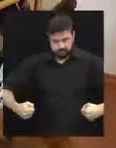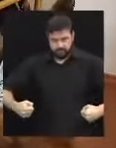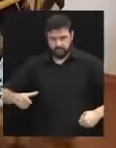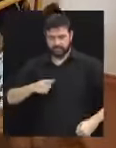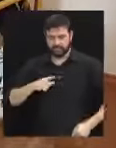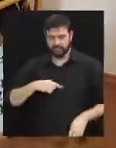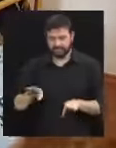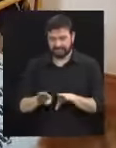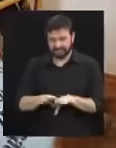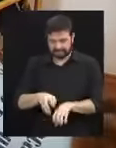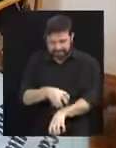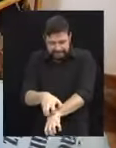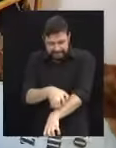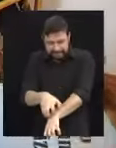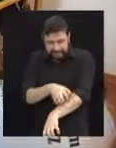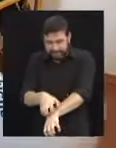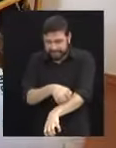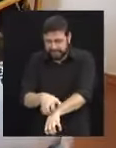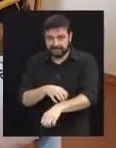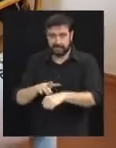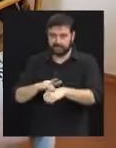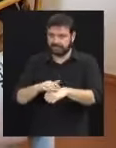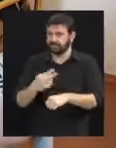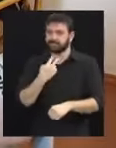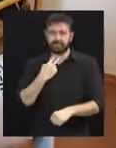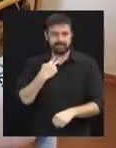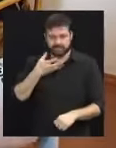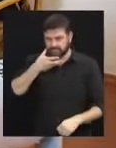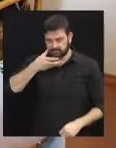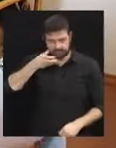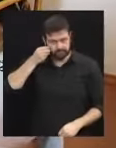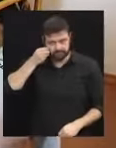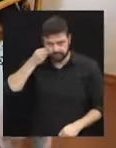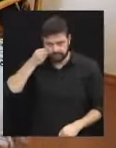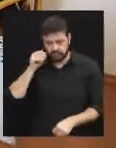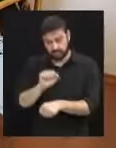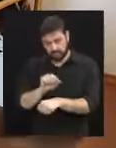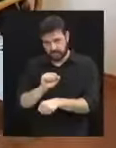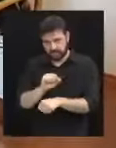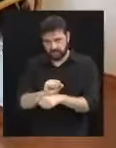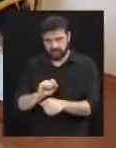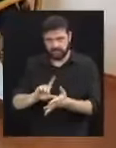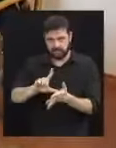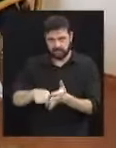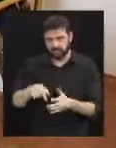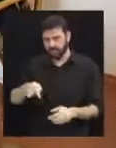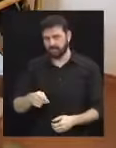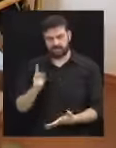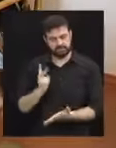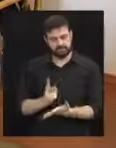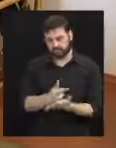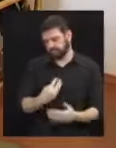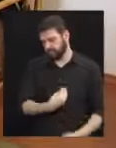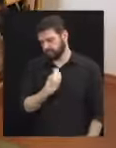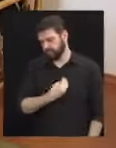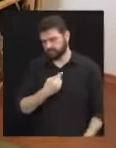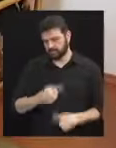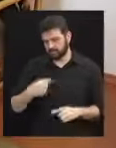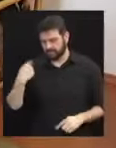essa lesão na pele que ainda não está totalmente curada, então ele não pode ser ainda adotado e existe a possibilidade de ele ficar com a gente para ser o